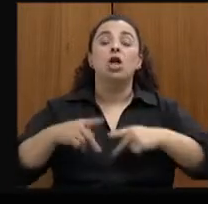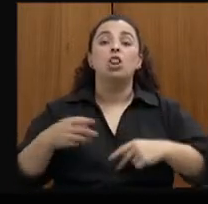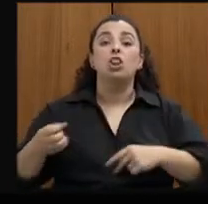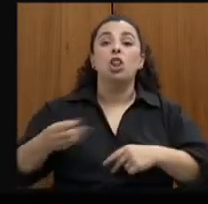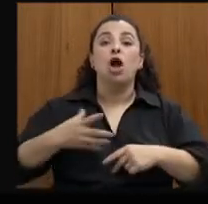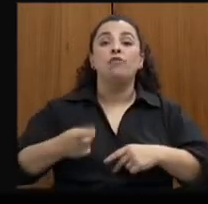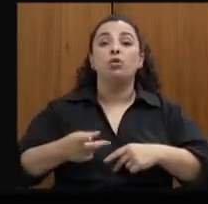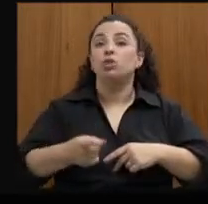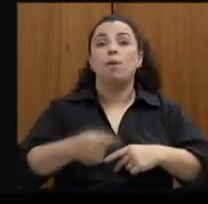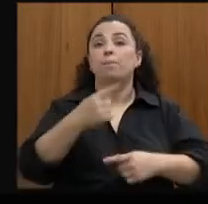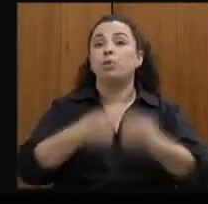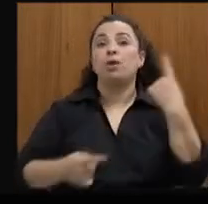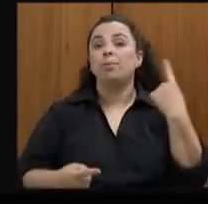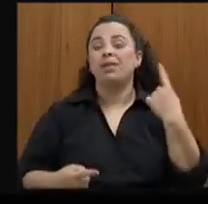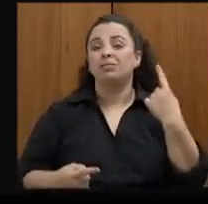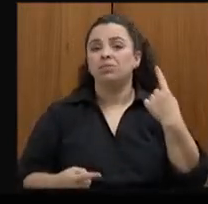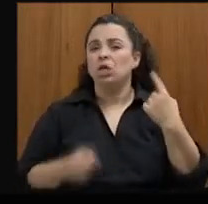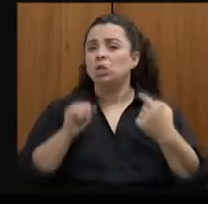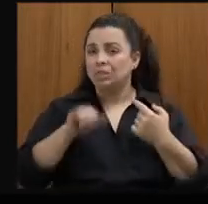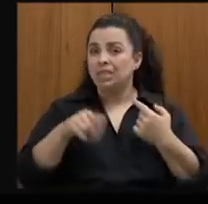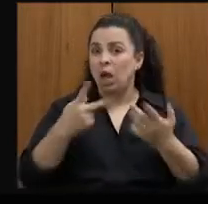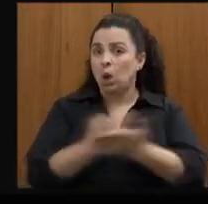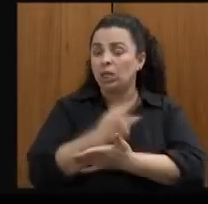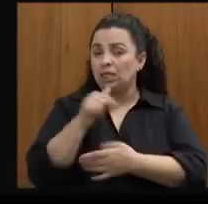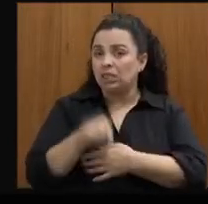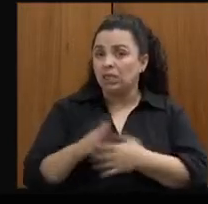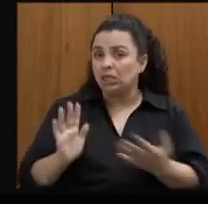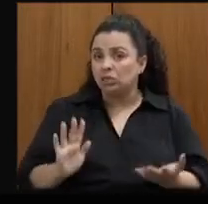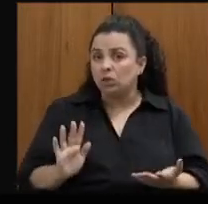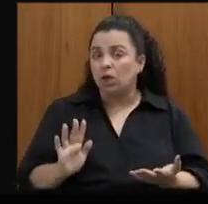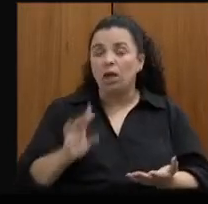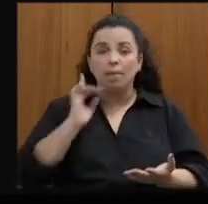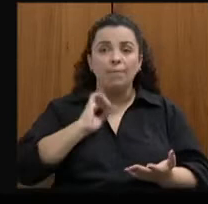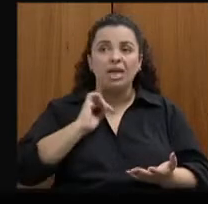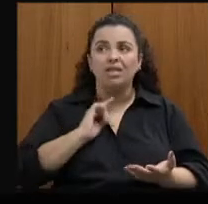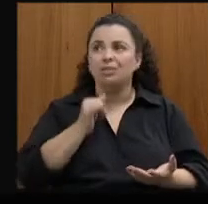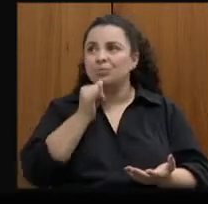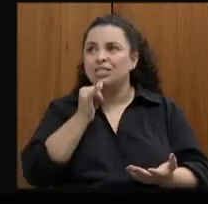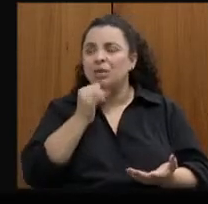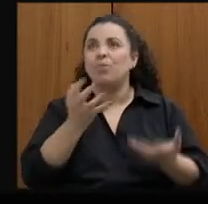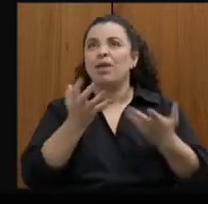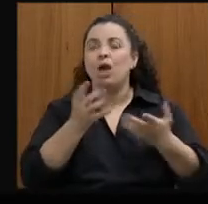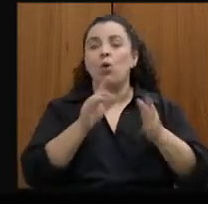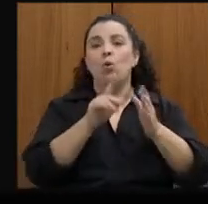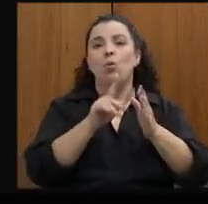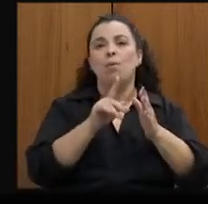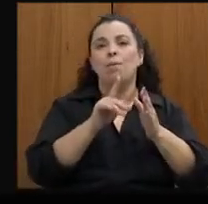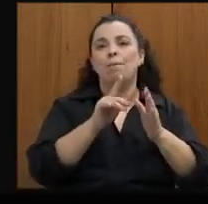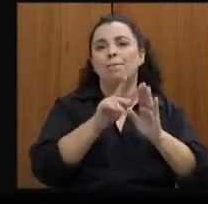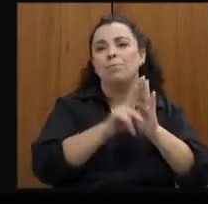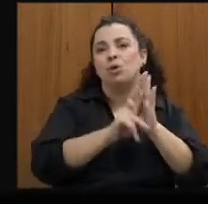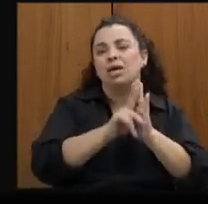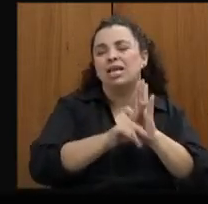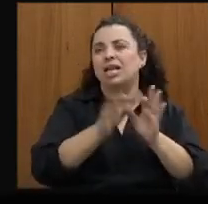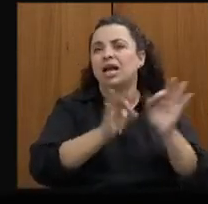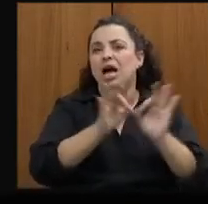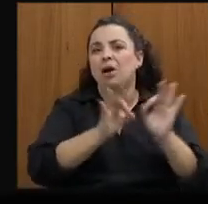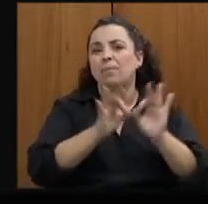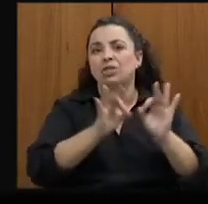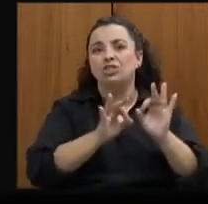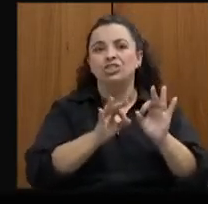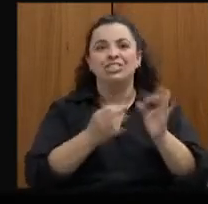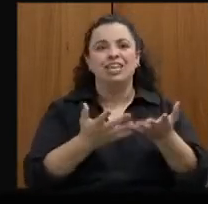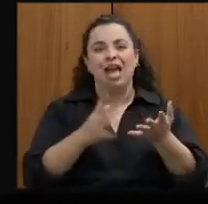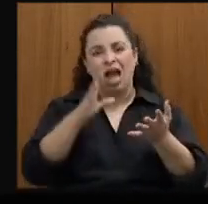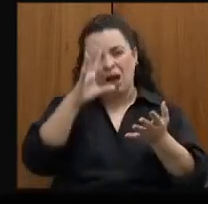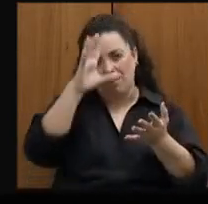renda própria, proibido. Se Minas quiser ter um programa de redução da defasagem da aprendizagem para